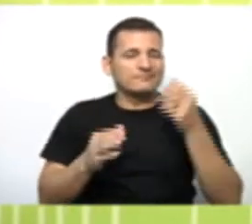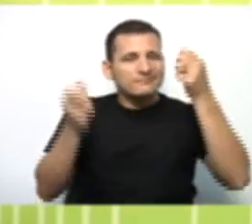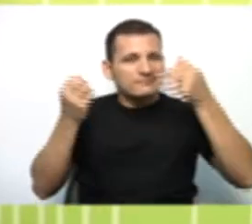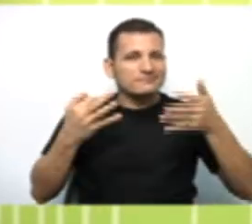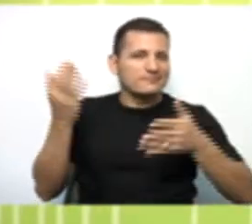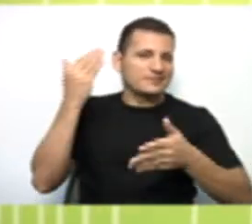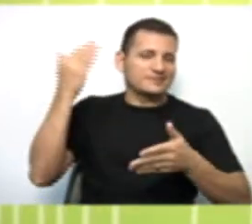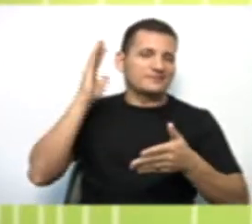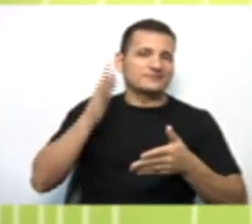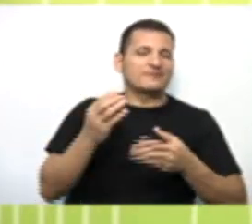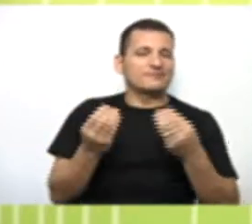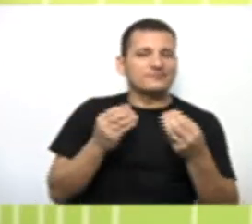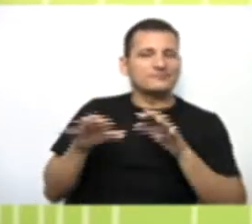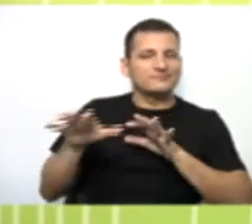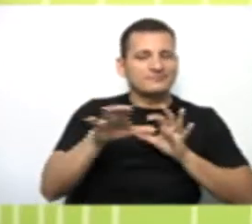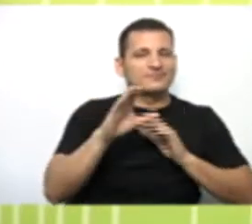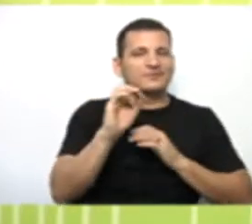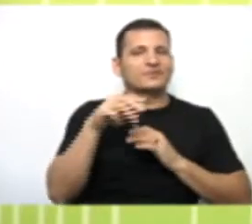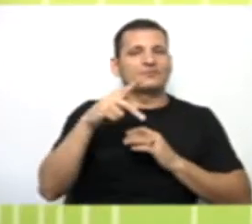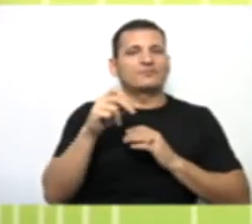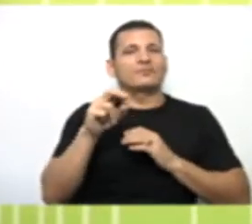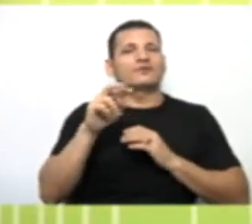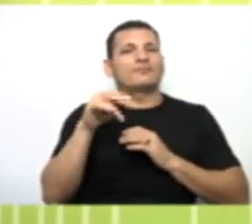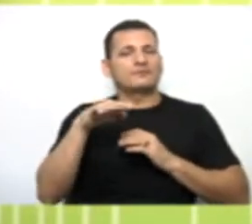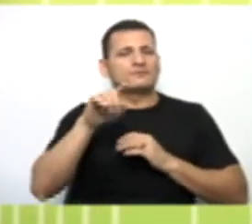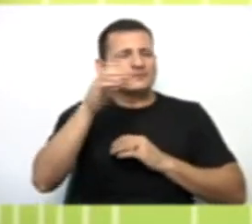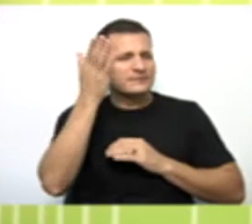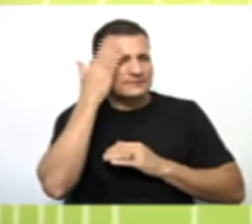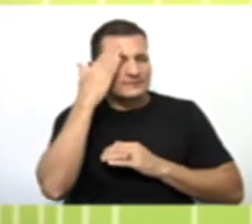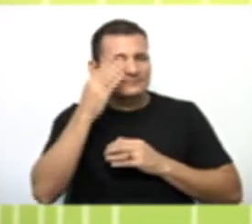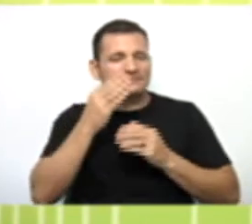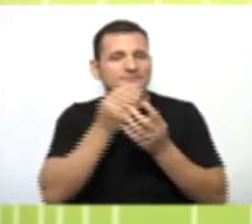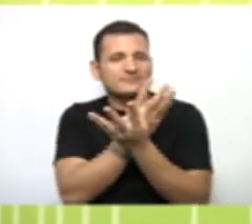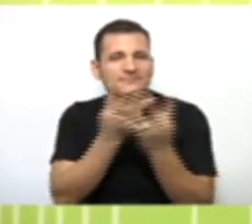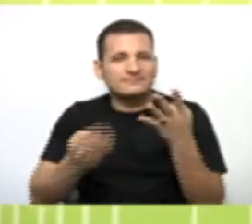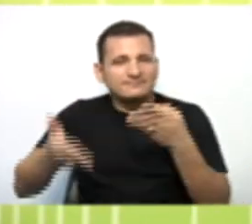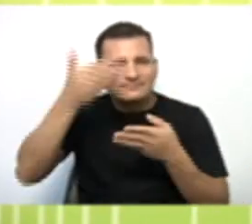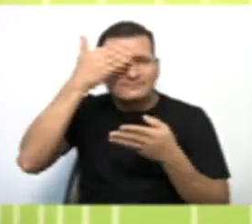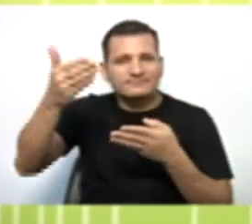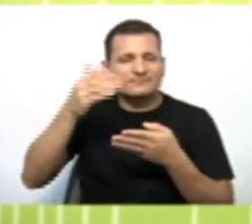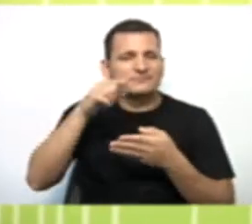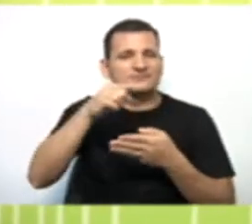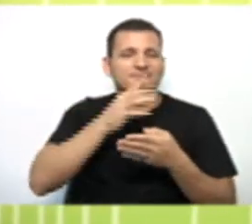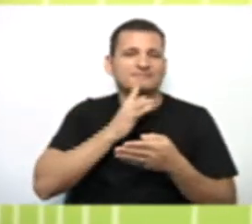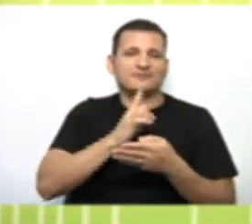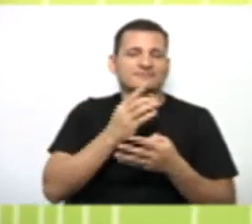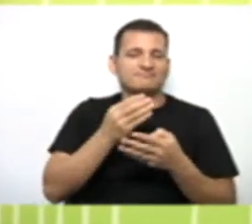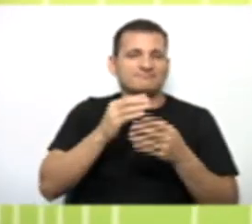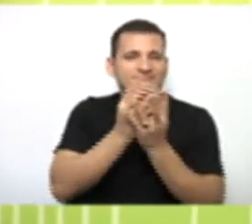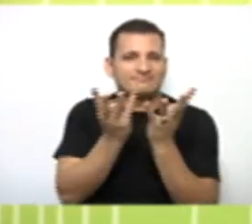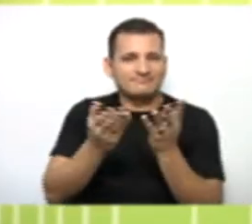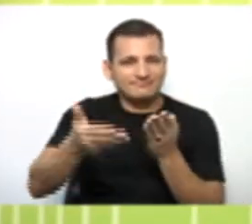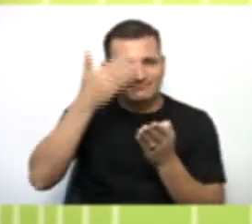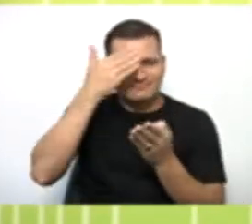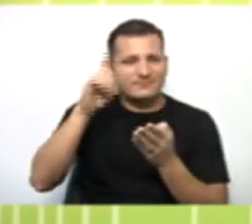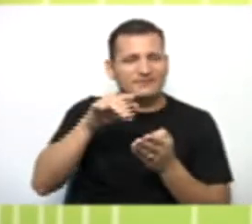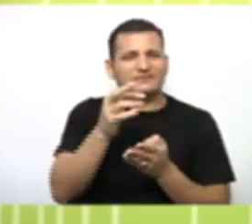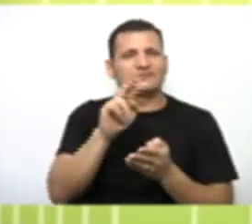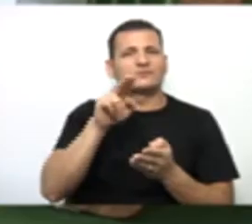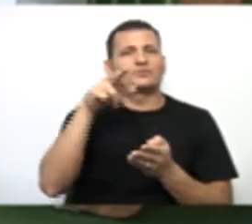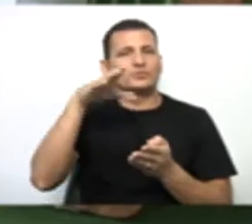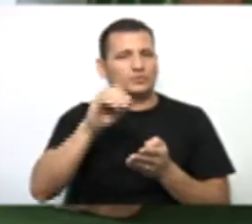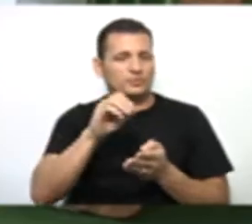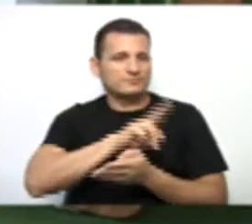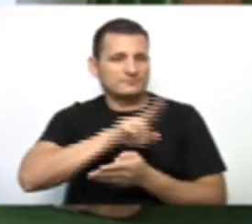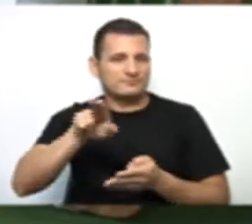comportamento e falamos sobre truco. Eu sei que às vezes você não conhece muito, né? Não está muito atento a esse truco, né? Truco, né? É truco, né, professor?